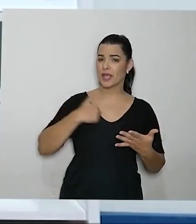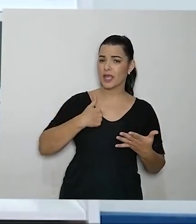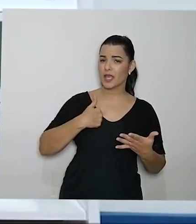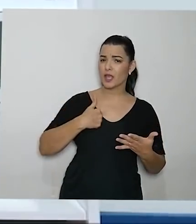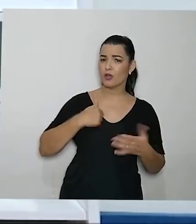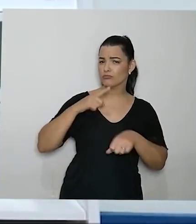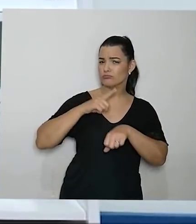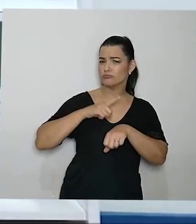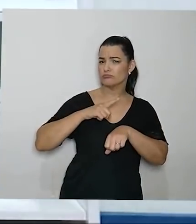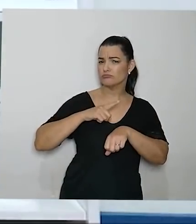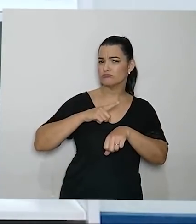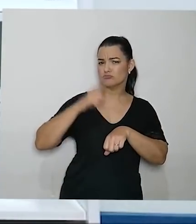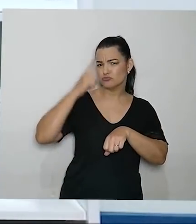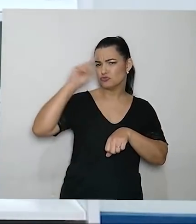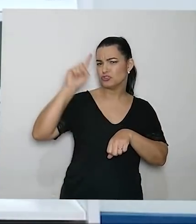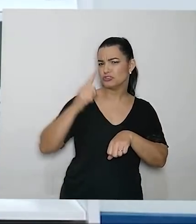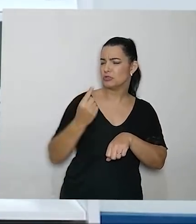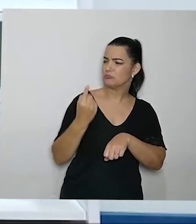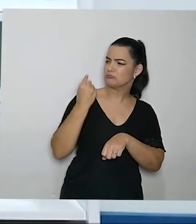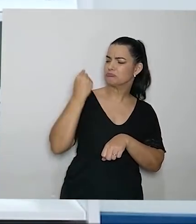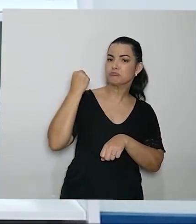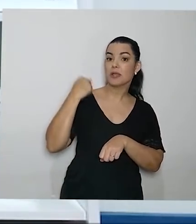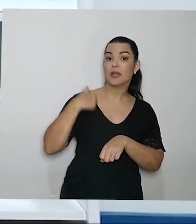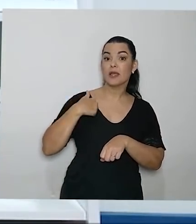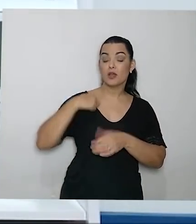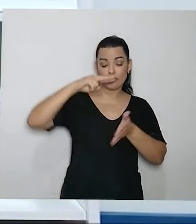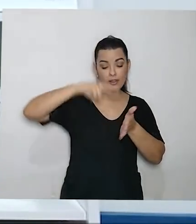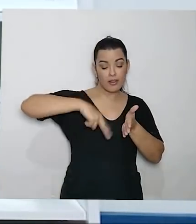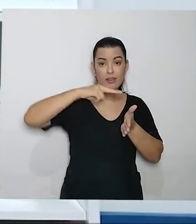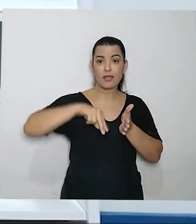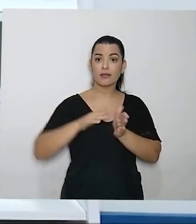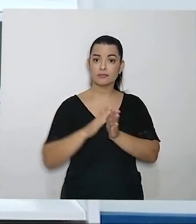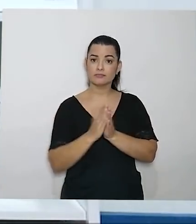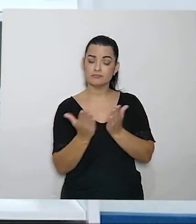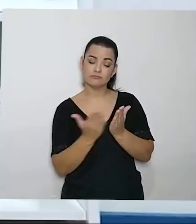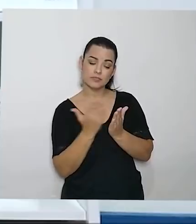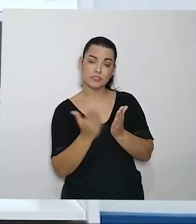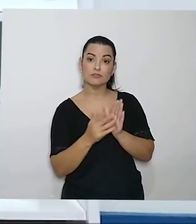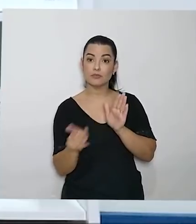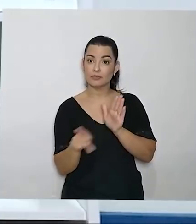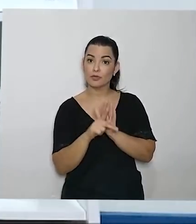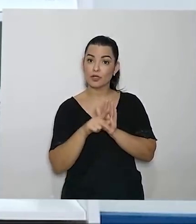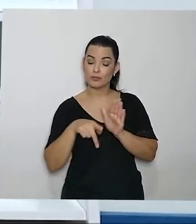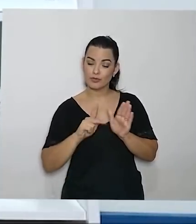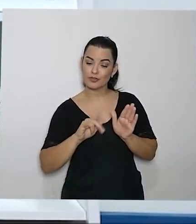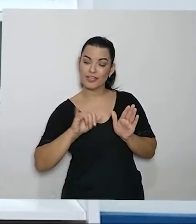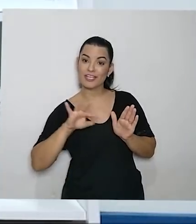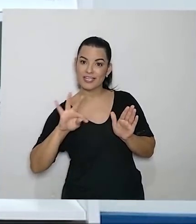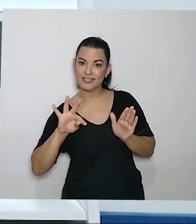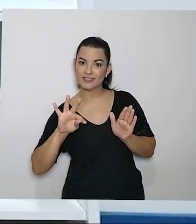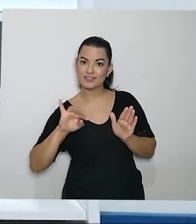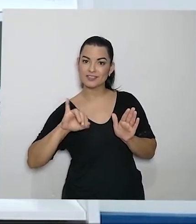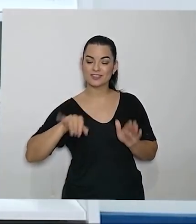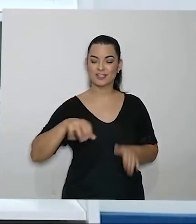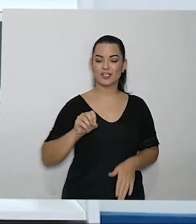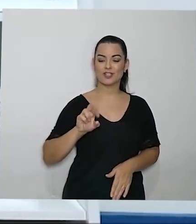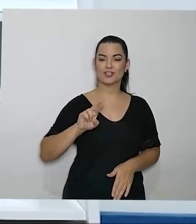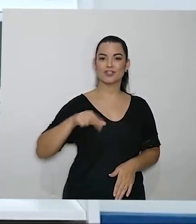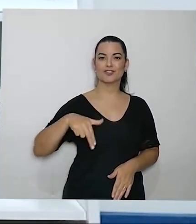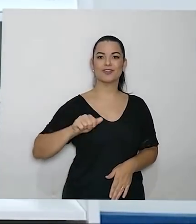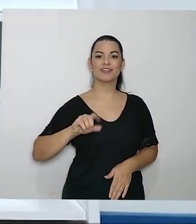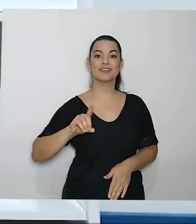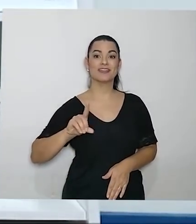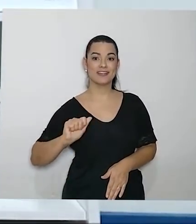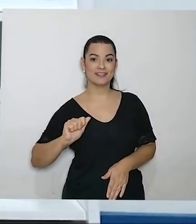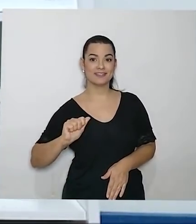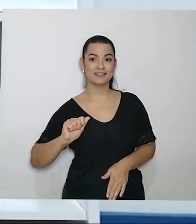Esses dias eu estava lendo os livros do kit da jornada literária e chamaram aqui em casa para fazer